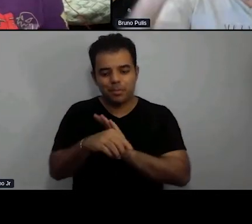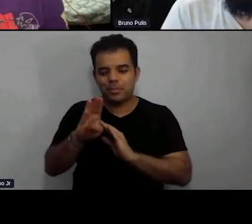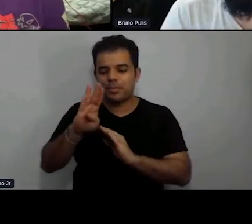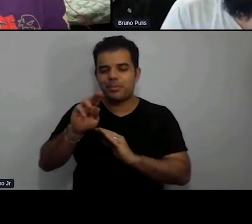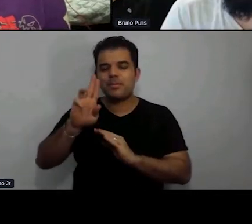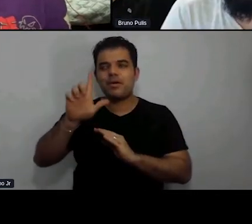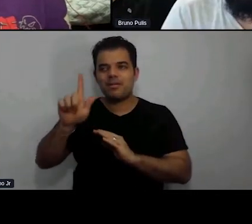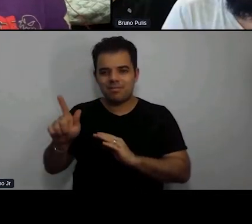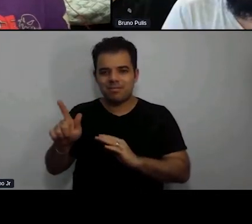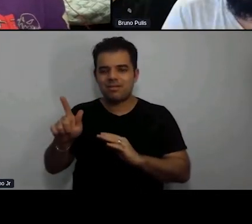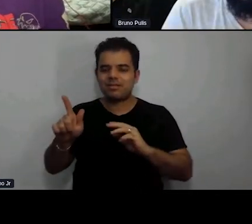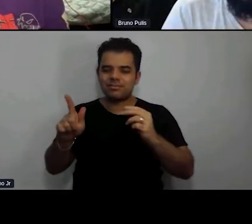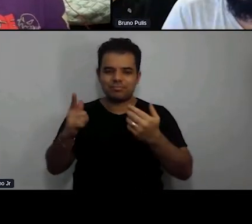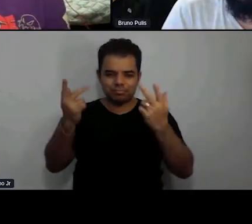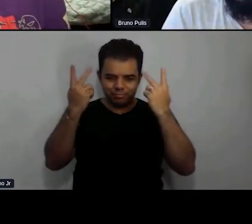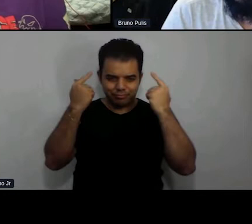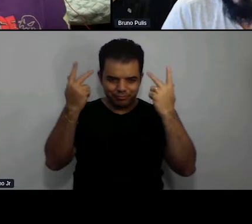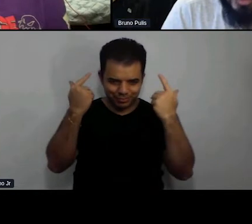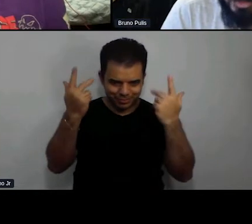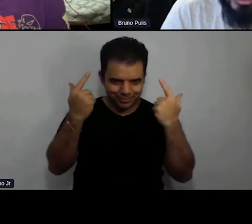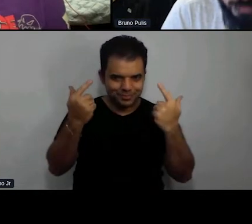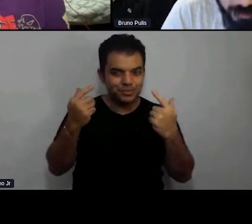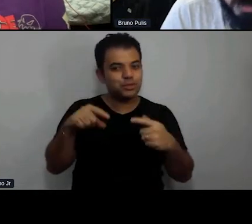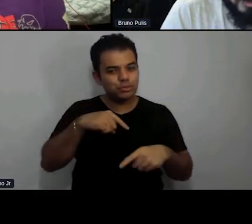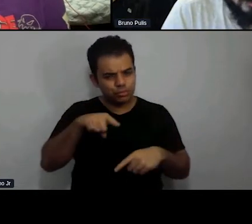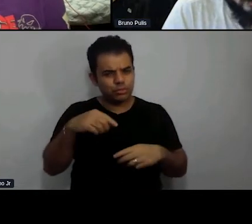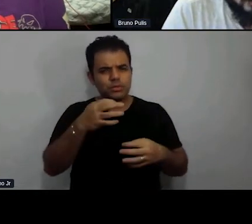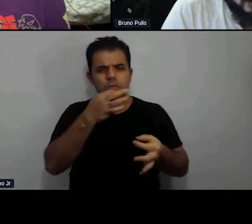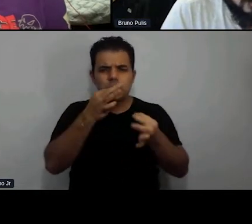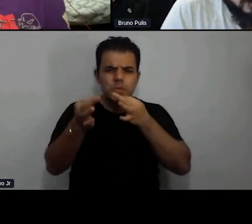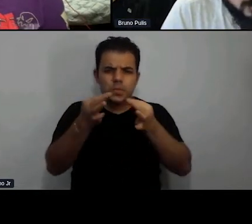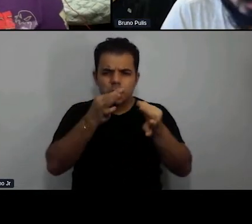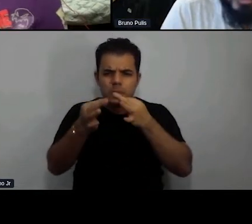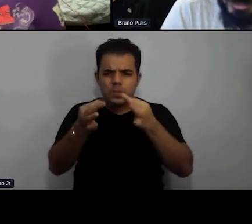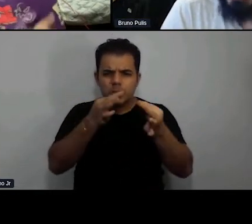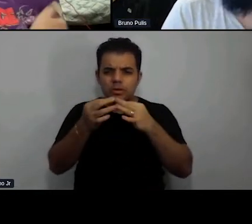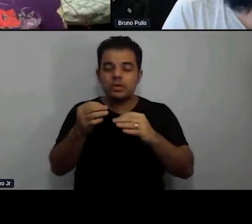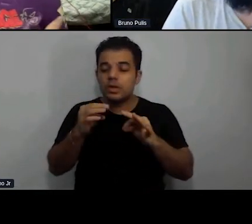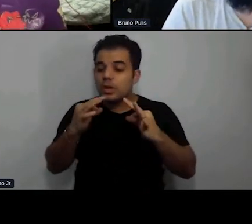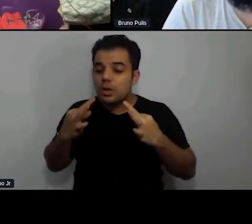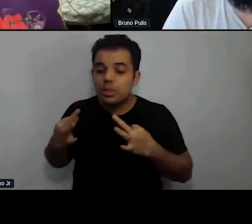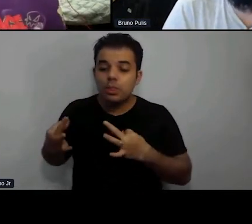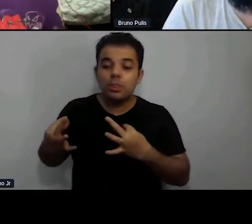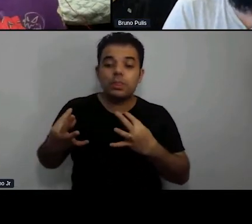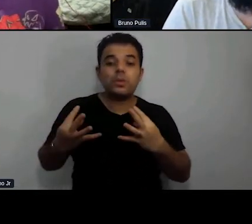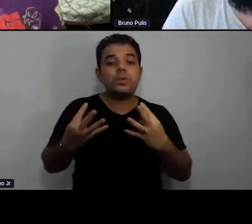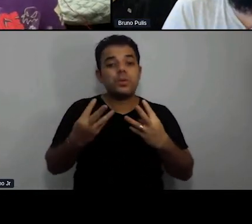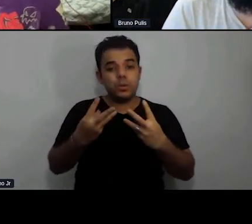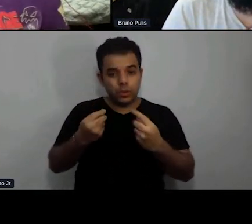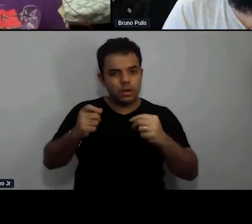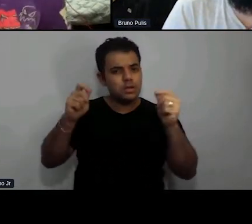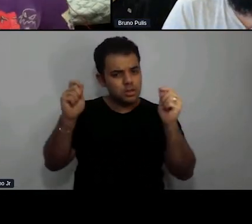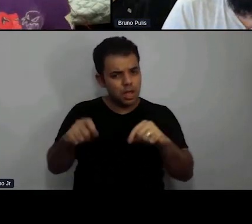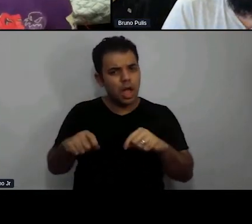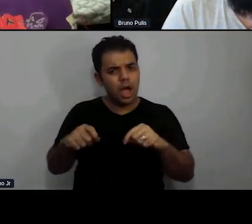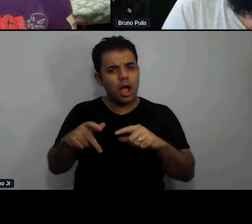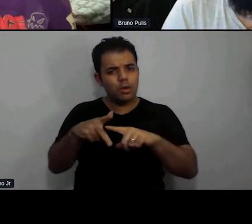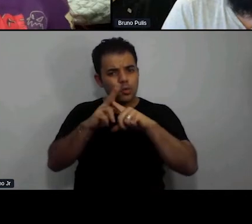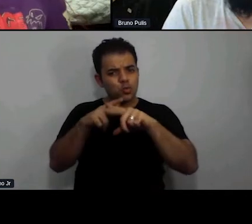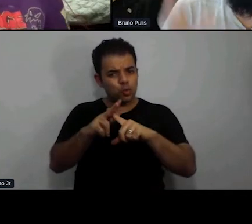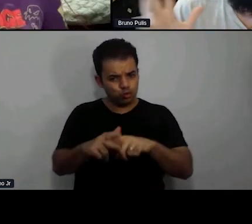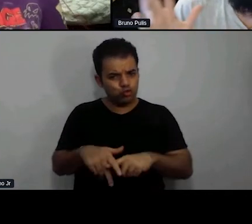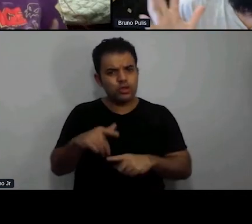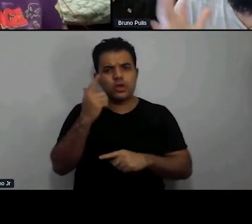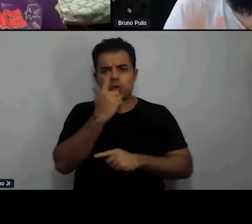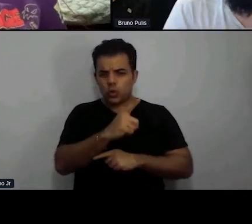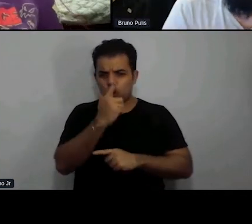que a gente comentou aqui, todos eles são muito simples de corrigir. Mas o